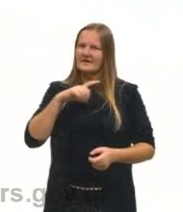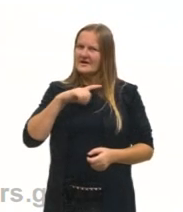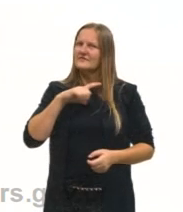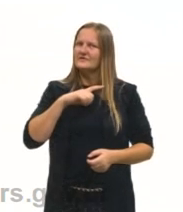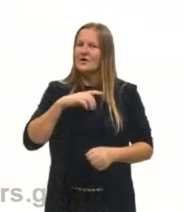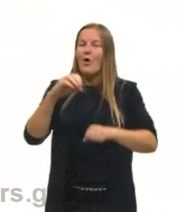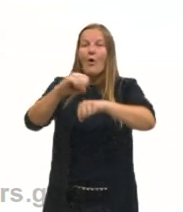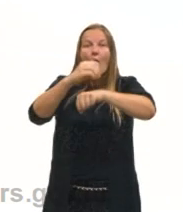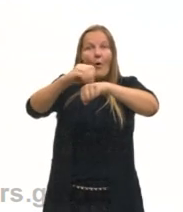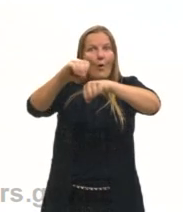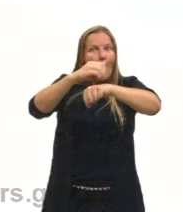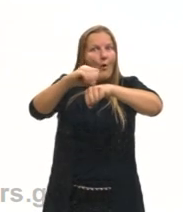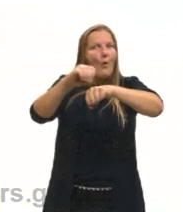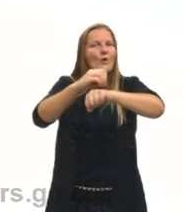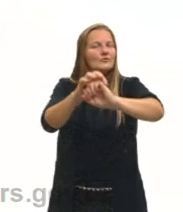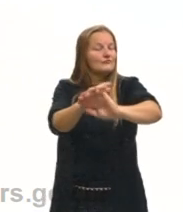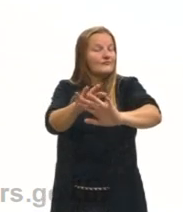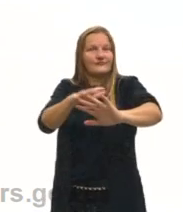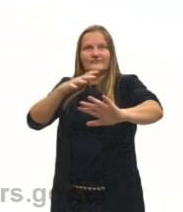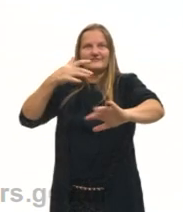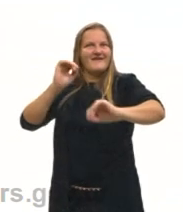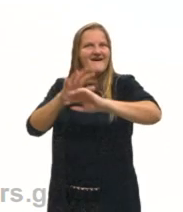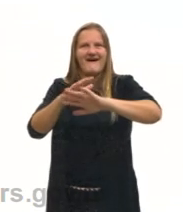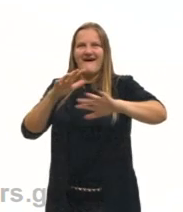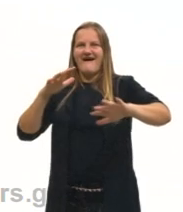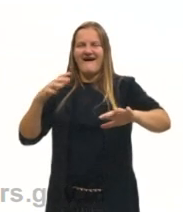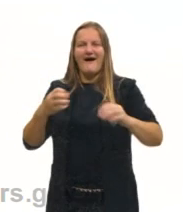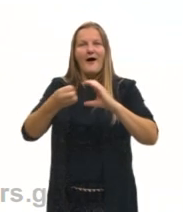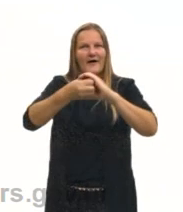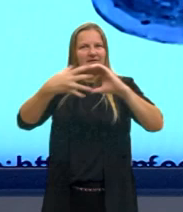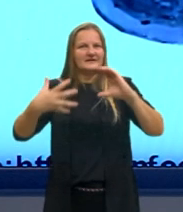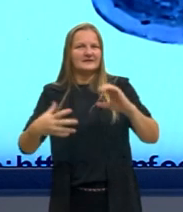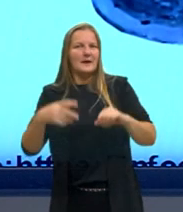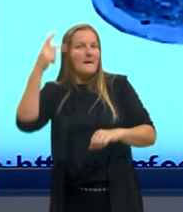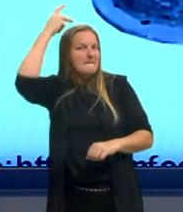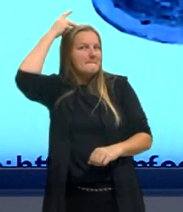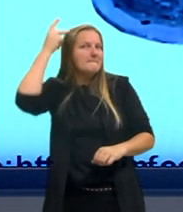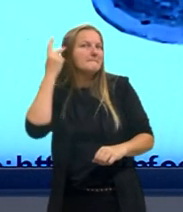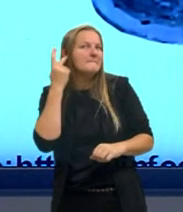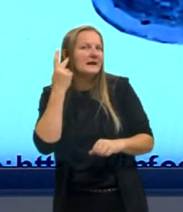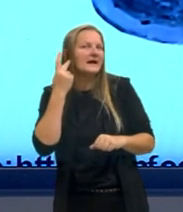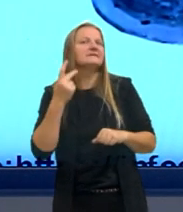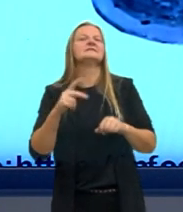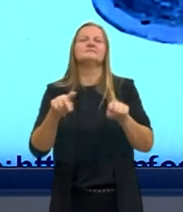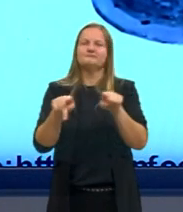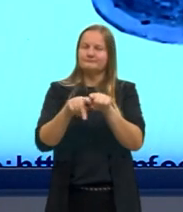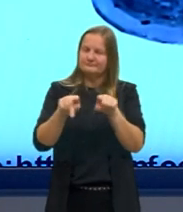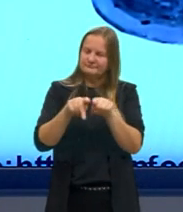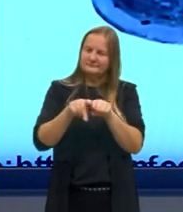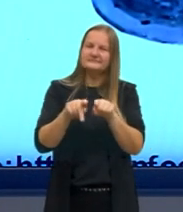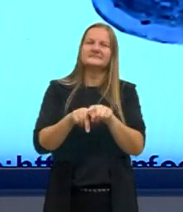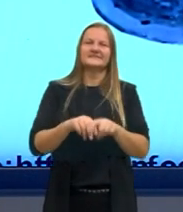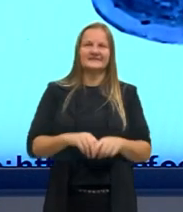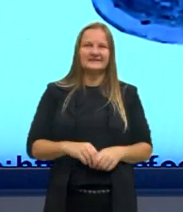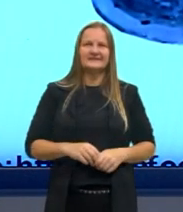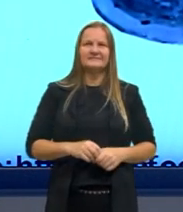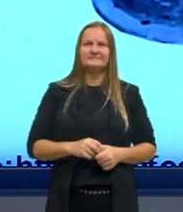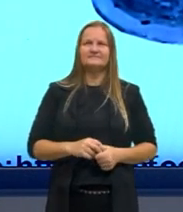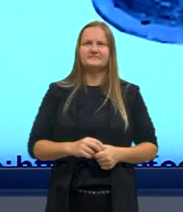sabe que o ouro é um metal na ele tem esse brilho característico dele a prata vários metais eles com esse tem